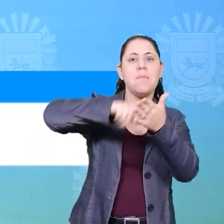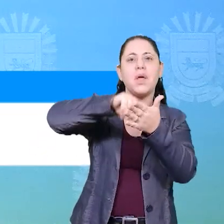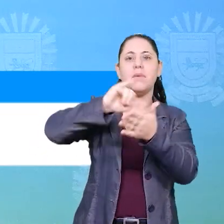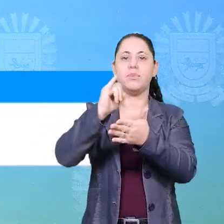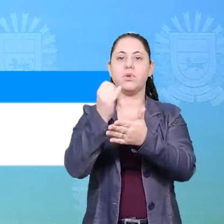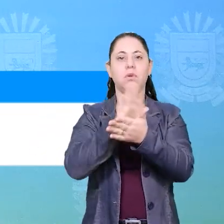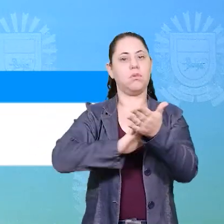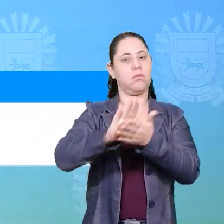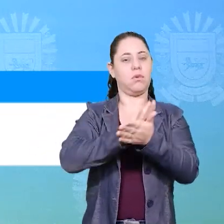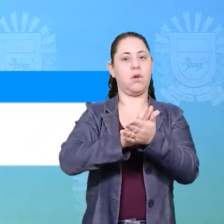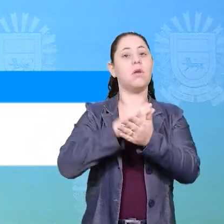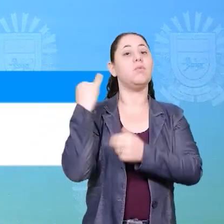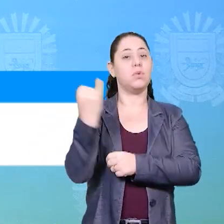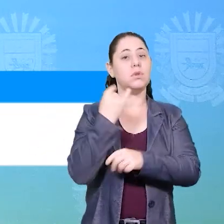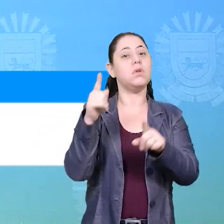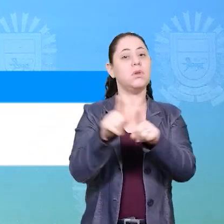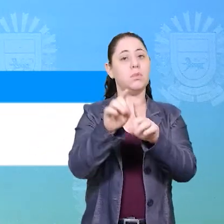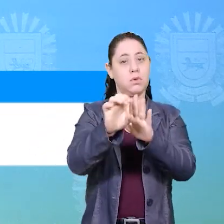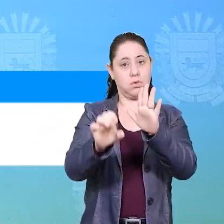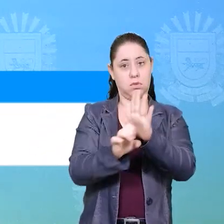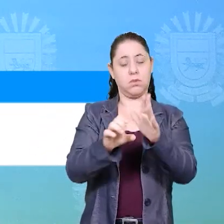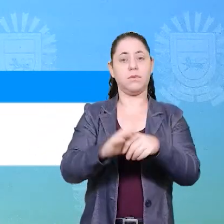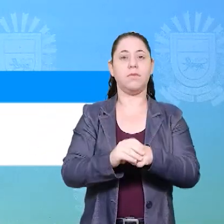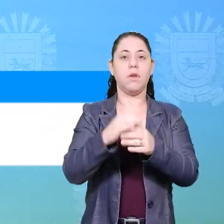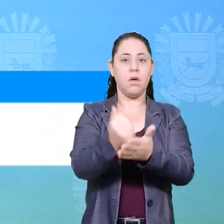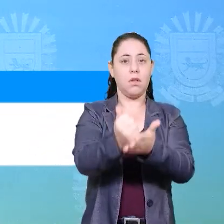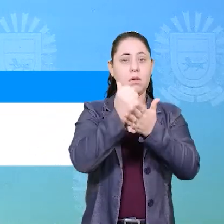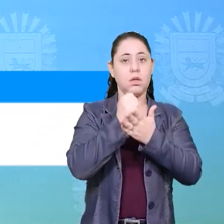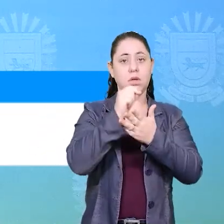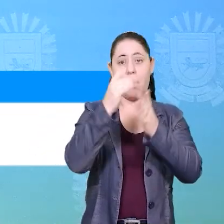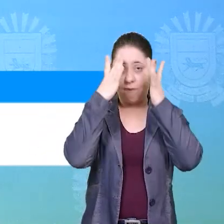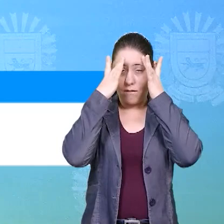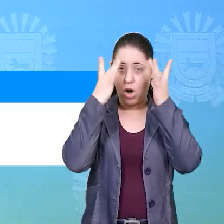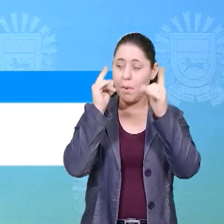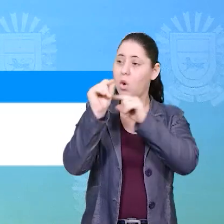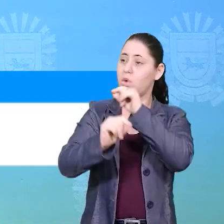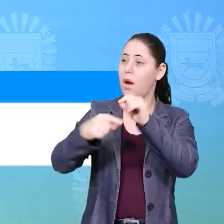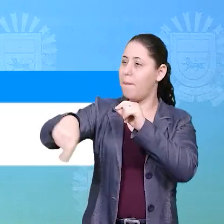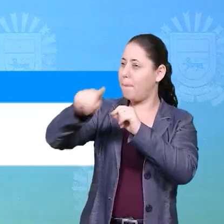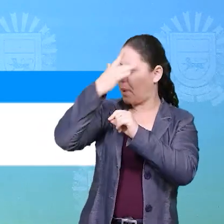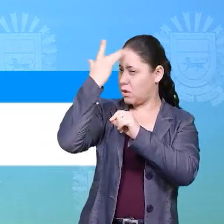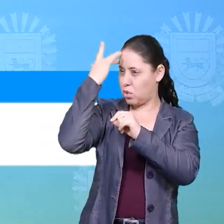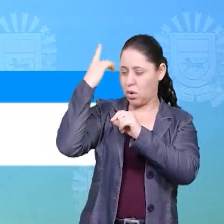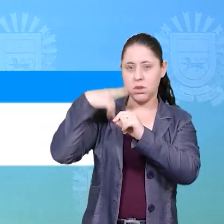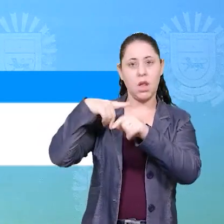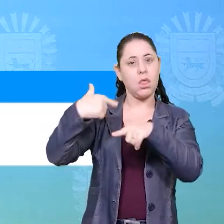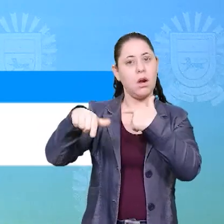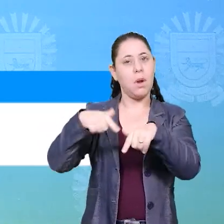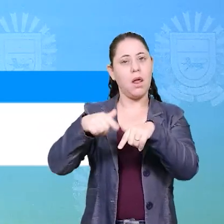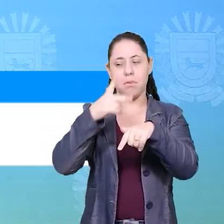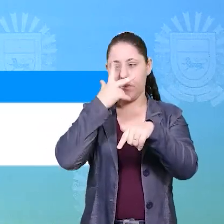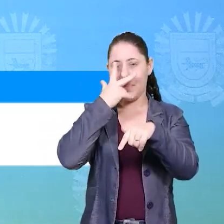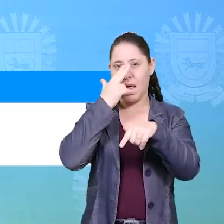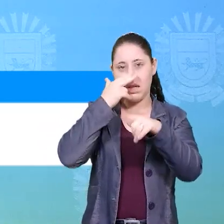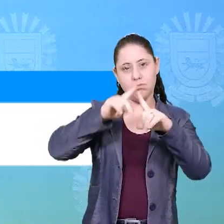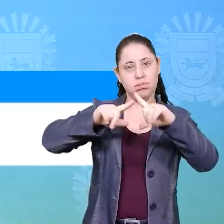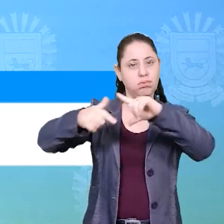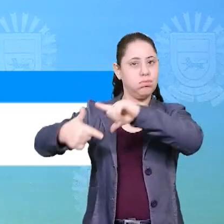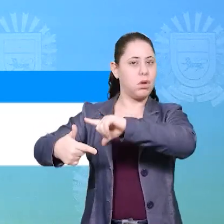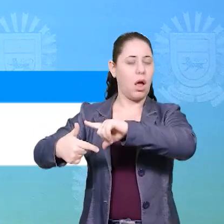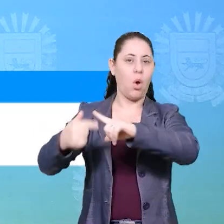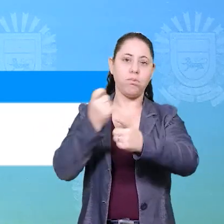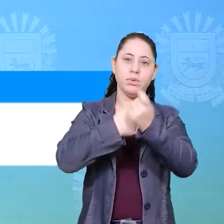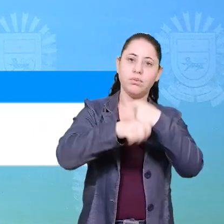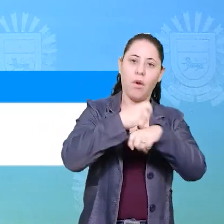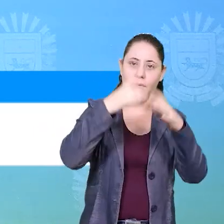aumento nenhum de carga tributária. Então, acho que essa é outra coisa importante do Estatuto, trazer para a formalidade essas pessoas que estão hoje à